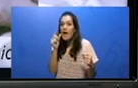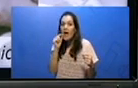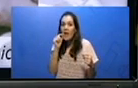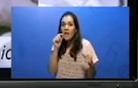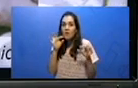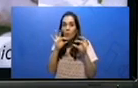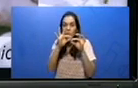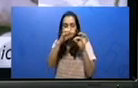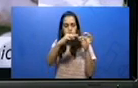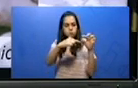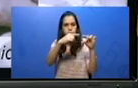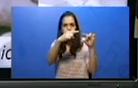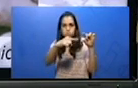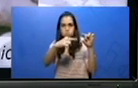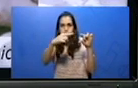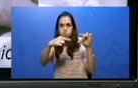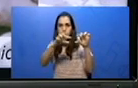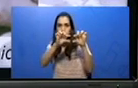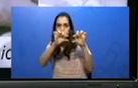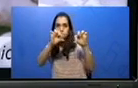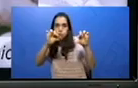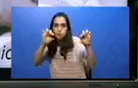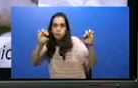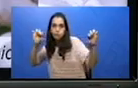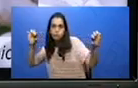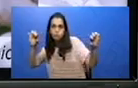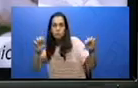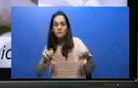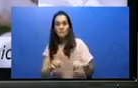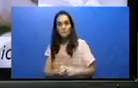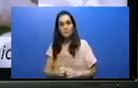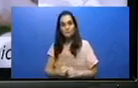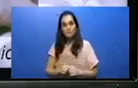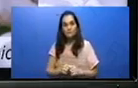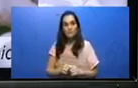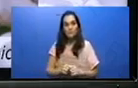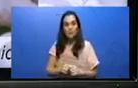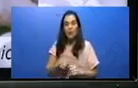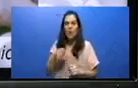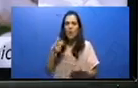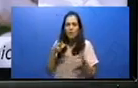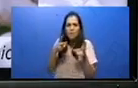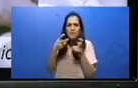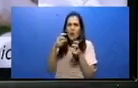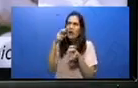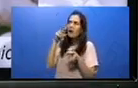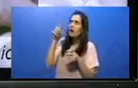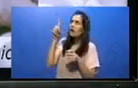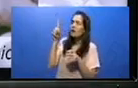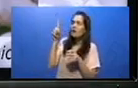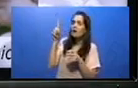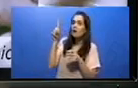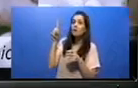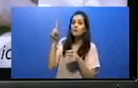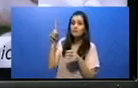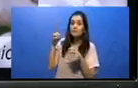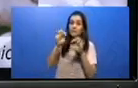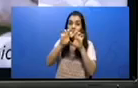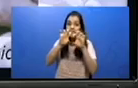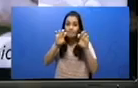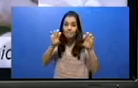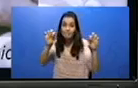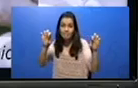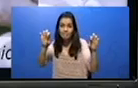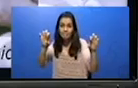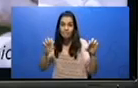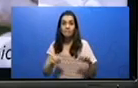na extremidade e é comprido, alongado. Está observando aqui, tem um formato mais ou menos circular e ele é alongado.